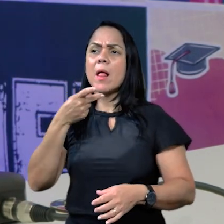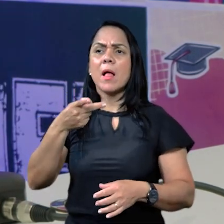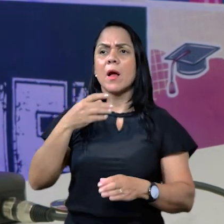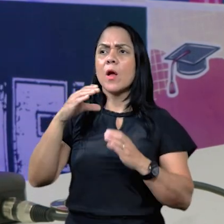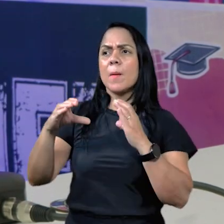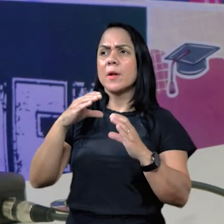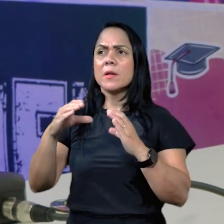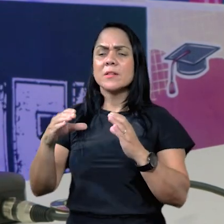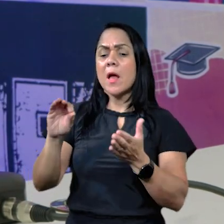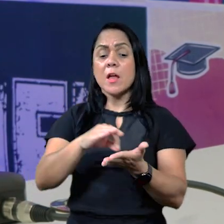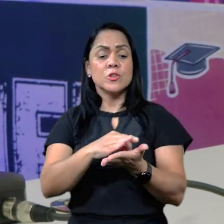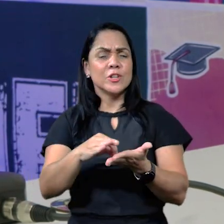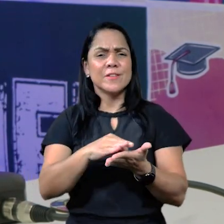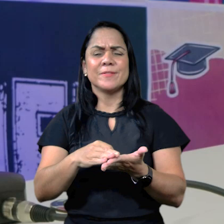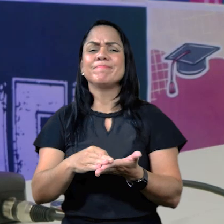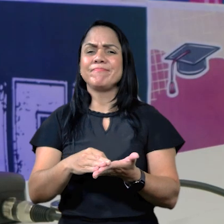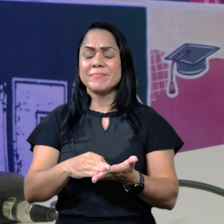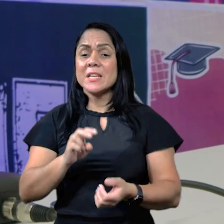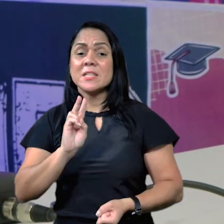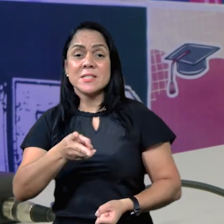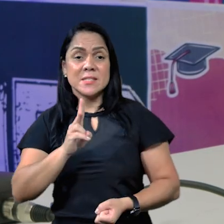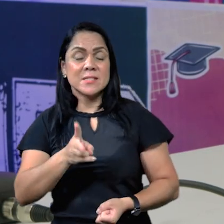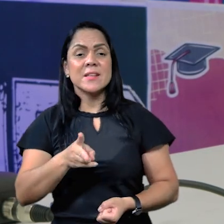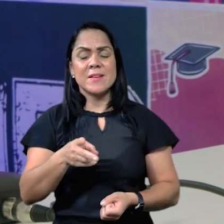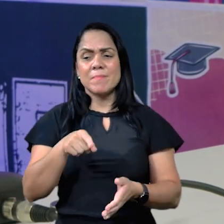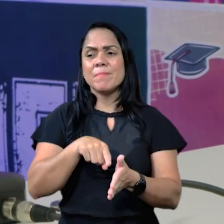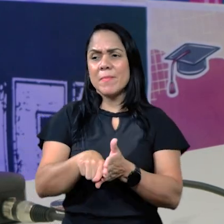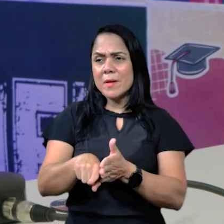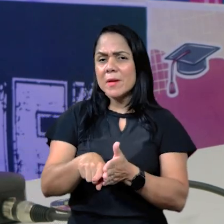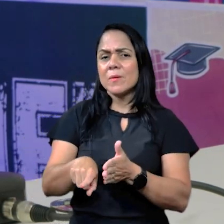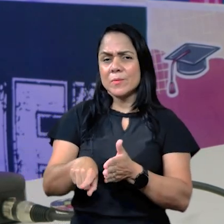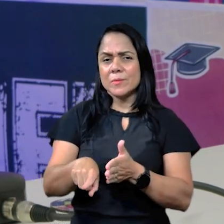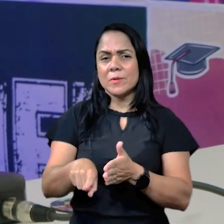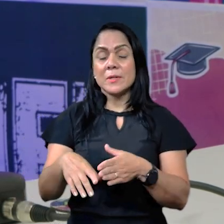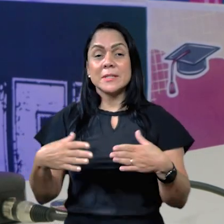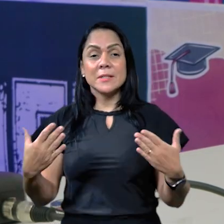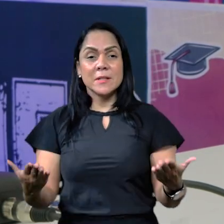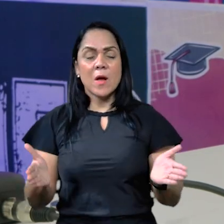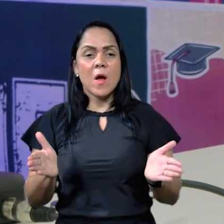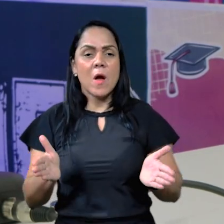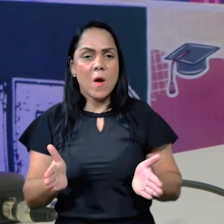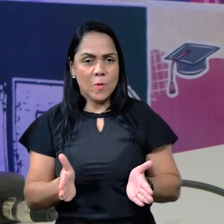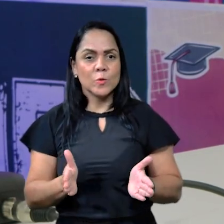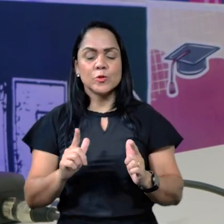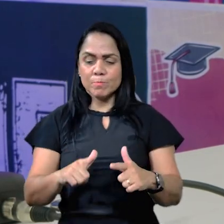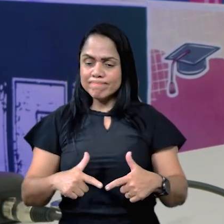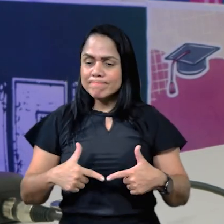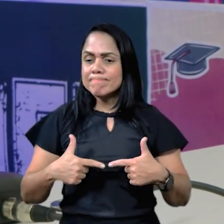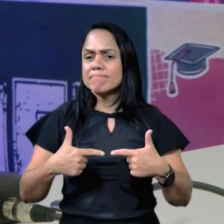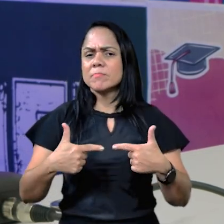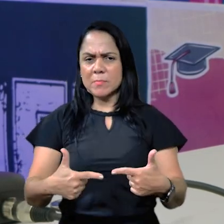escrever? Sempre tem esses questionamentos, porém eles buscam hoje estar à frente de